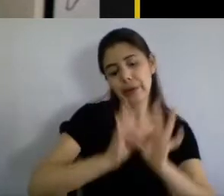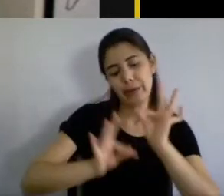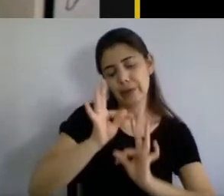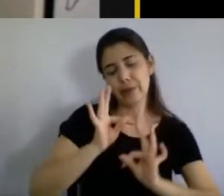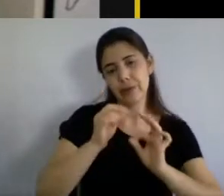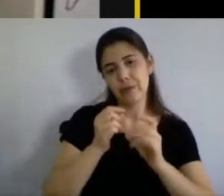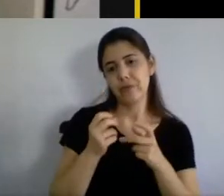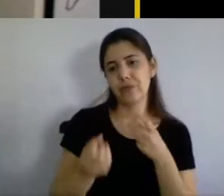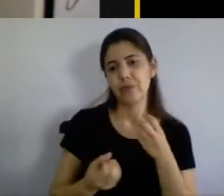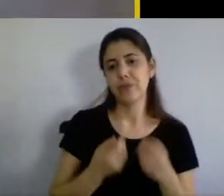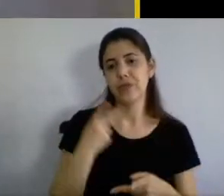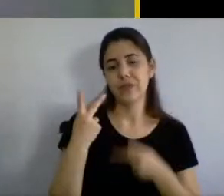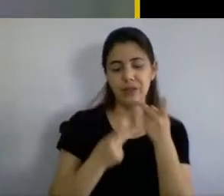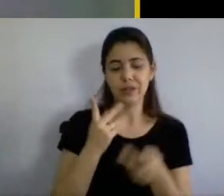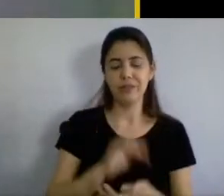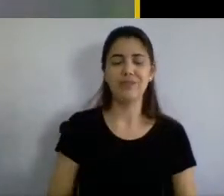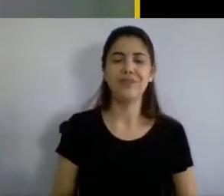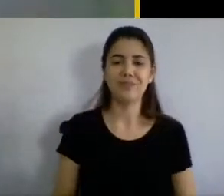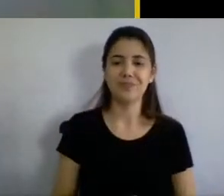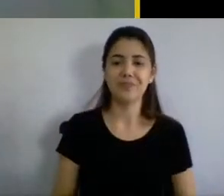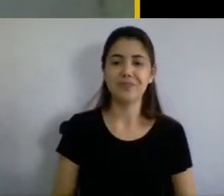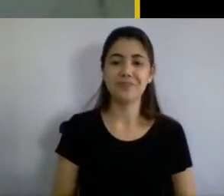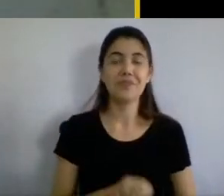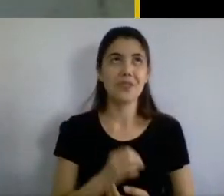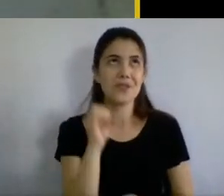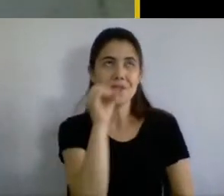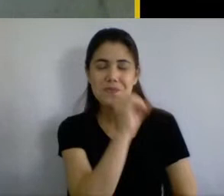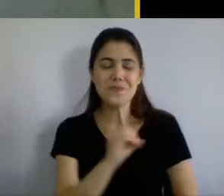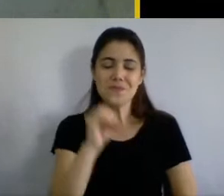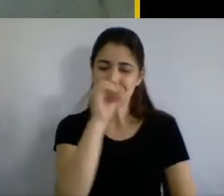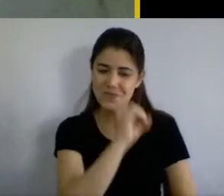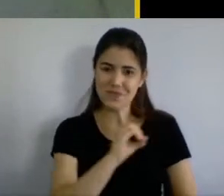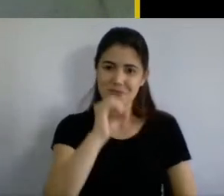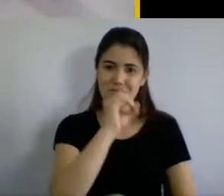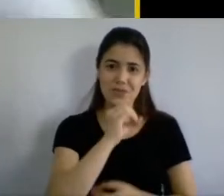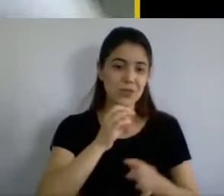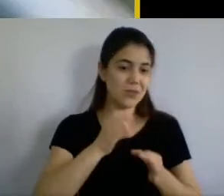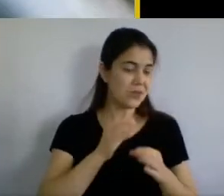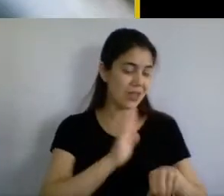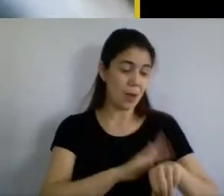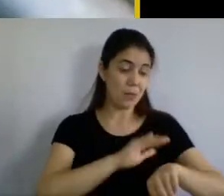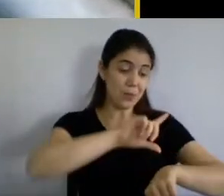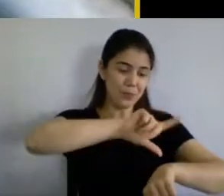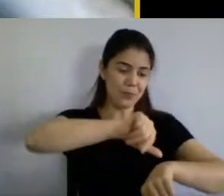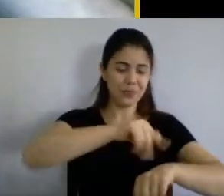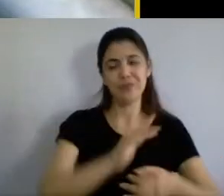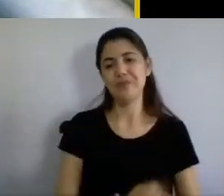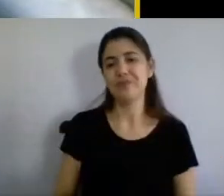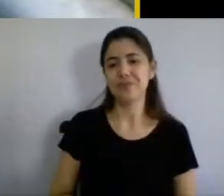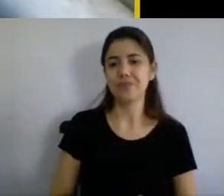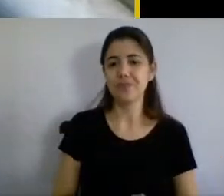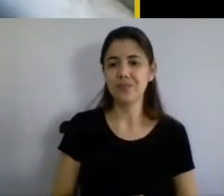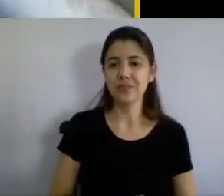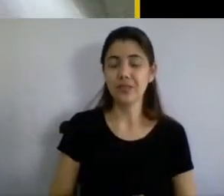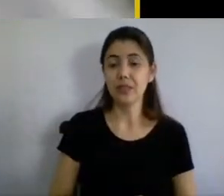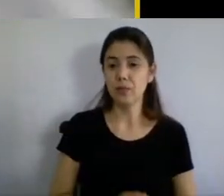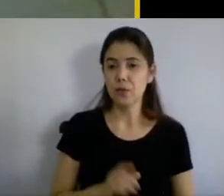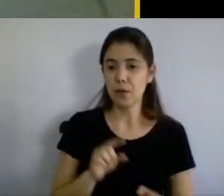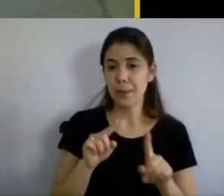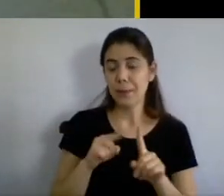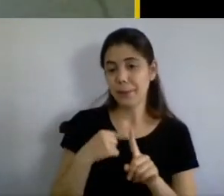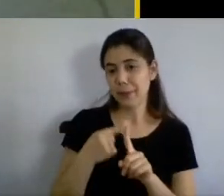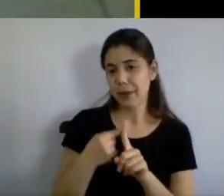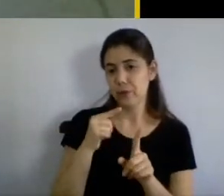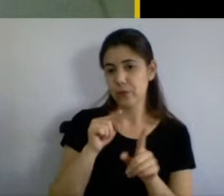Maravilha, respondeu mais do que eu queria. Eu agora vou ler algumas questões, pode ser, Hansen,